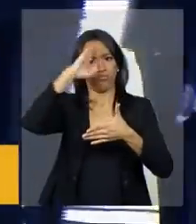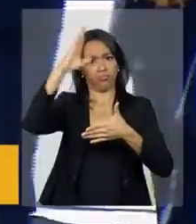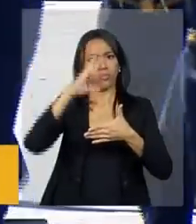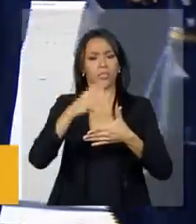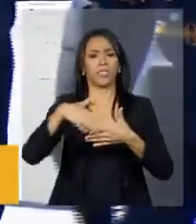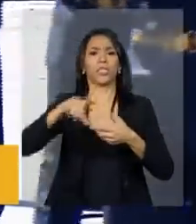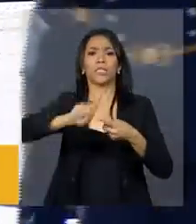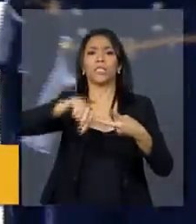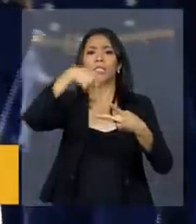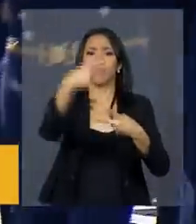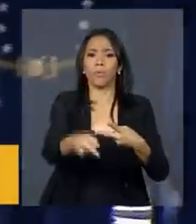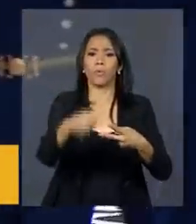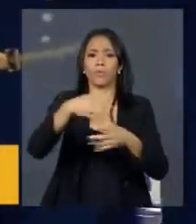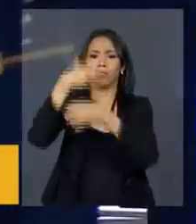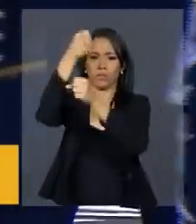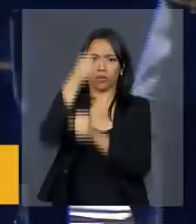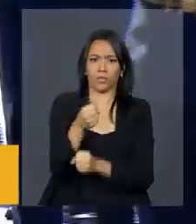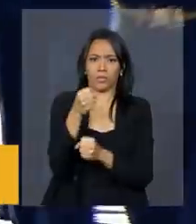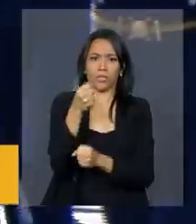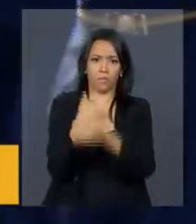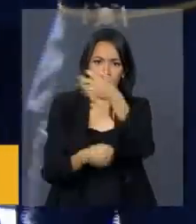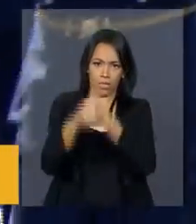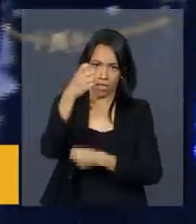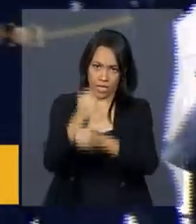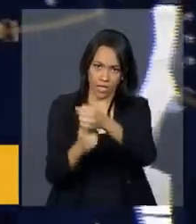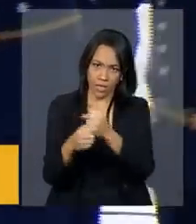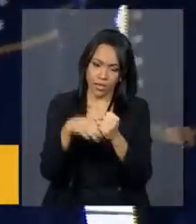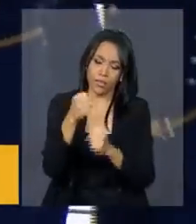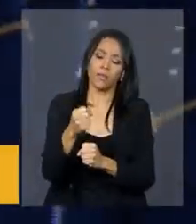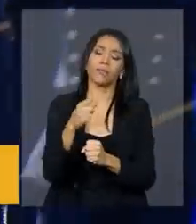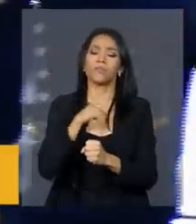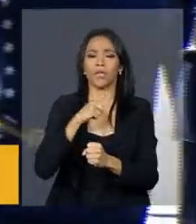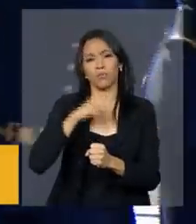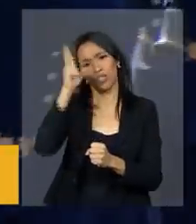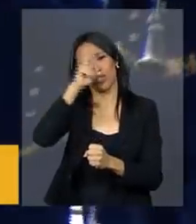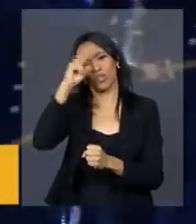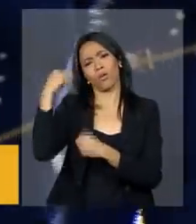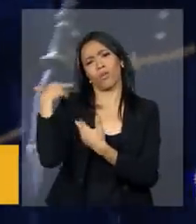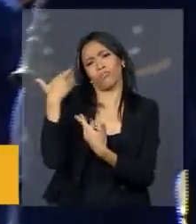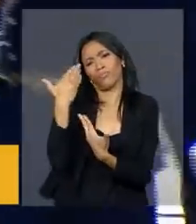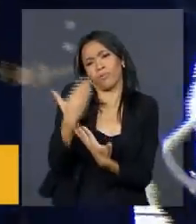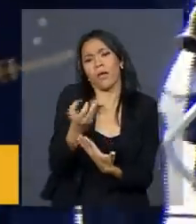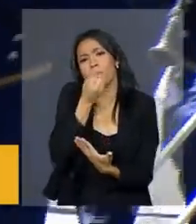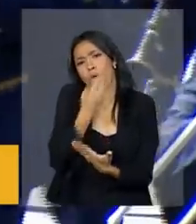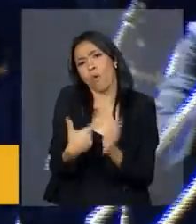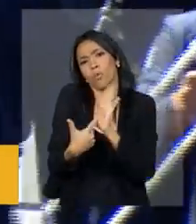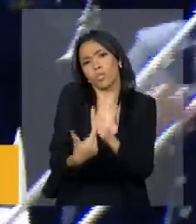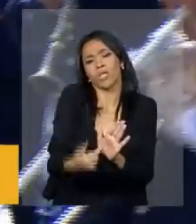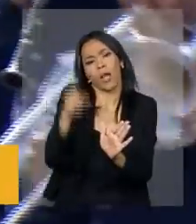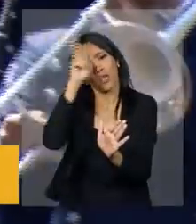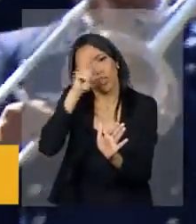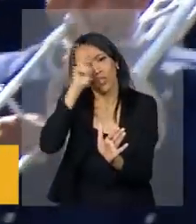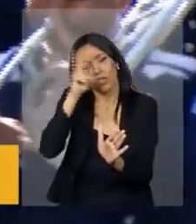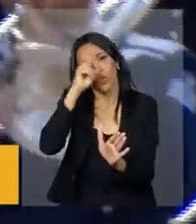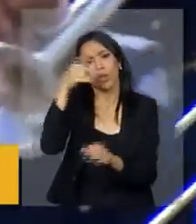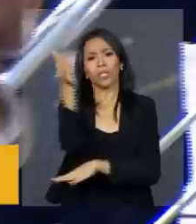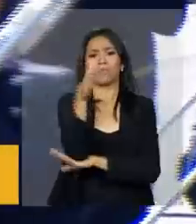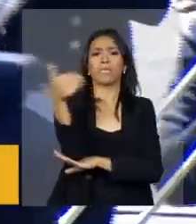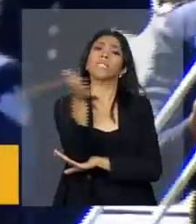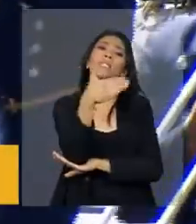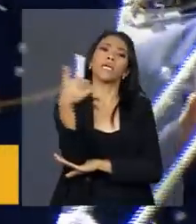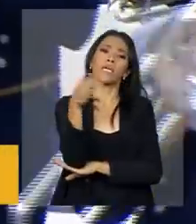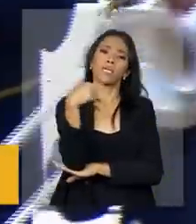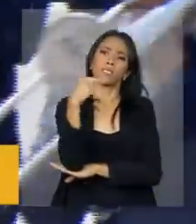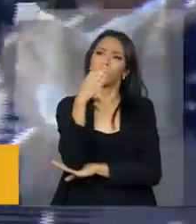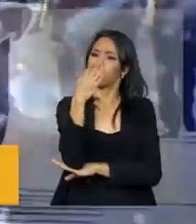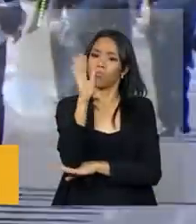depois guarda-bandeira, o pavilhão nacional, um grupamento de bandeiras históricas, é sempre bom mostrar um pouco de história militar, as bandeiras que já